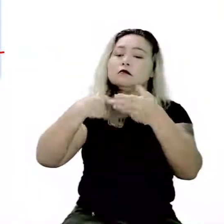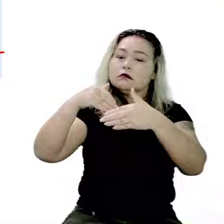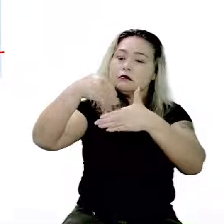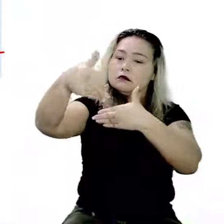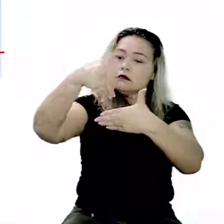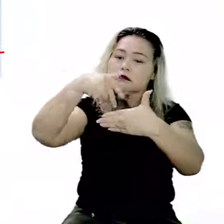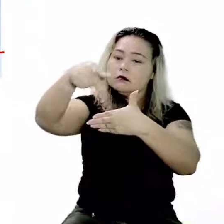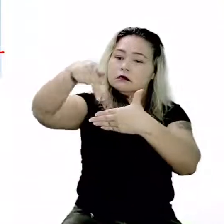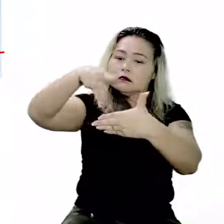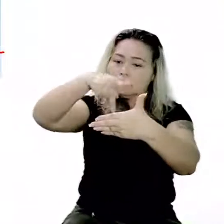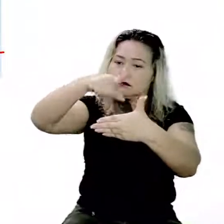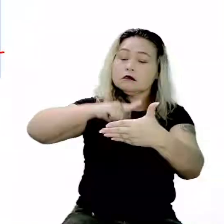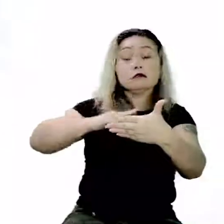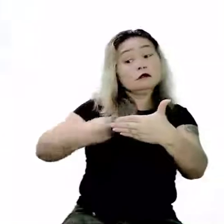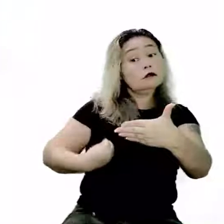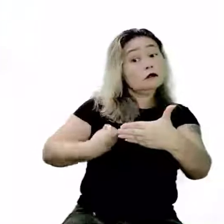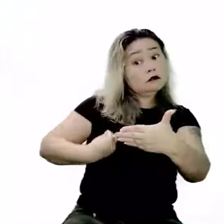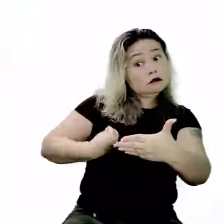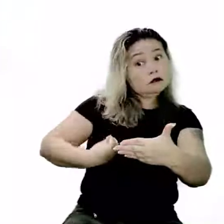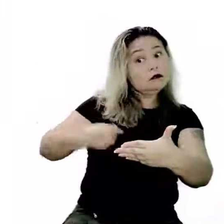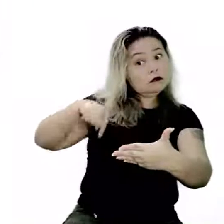fronteira.